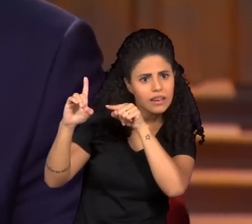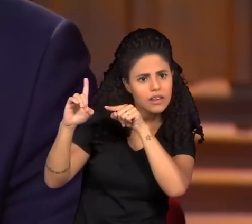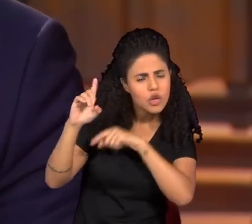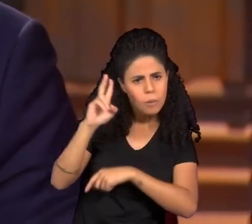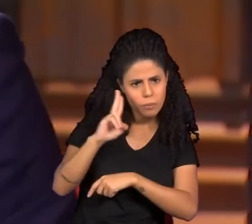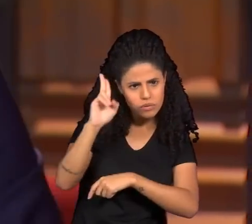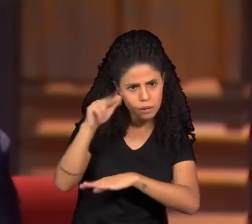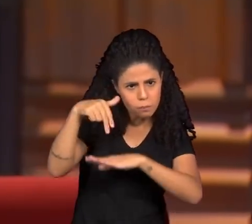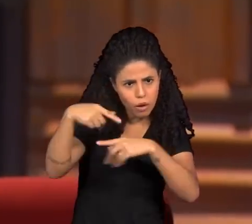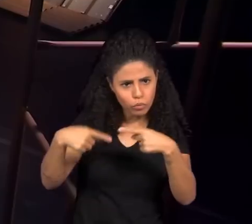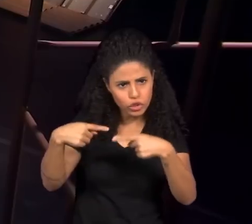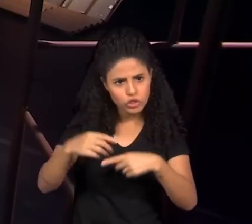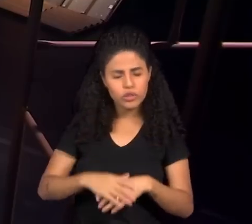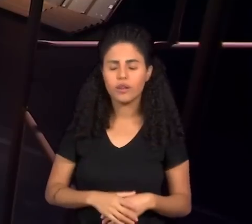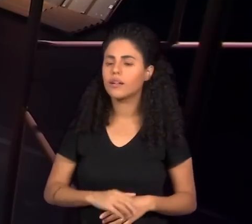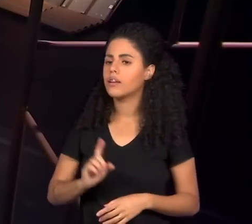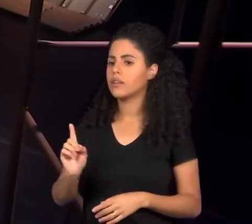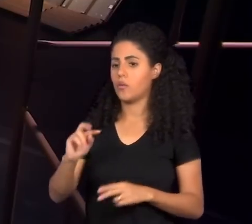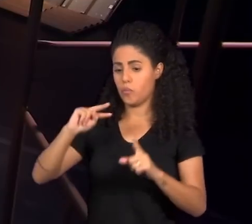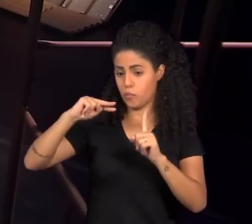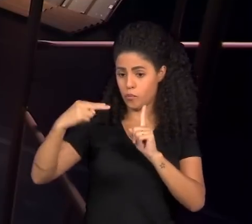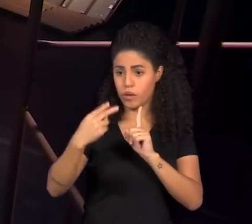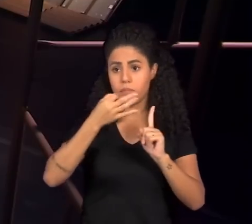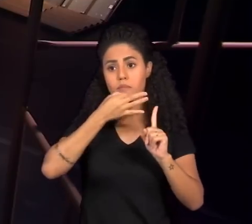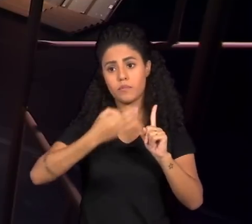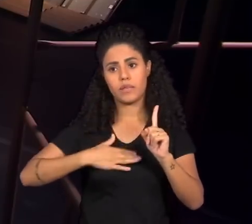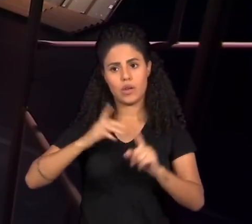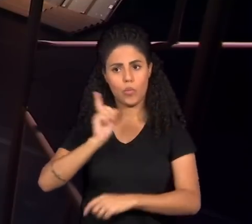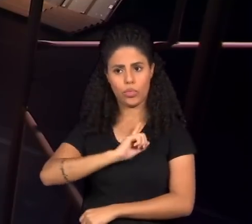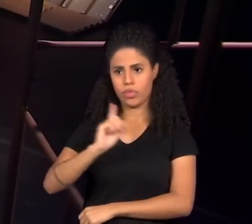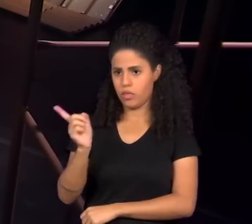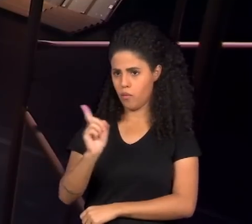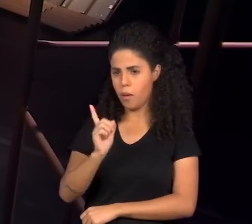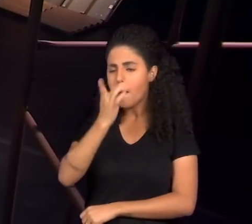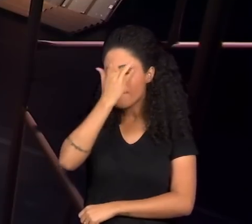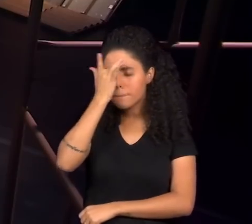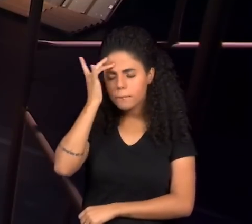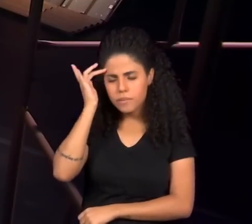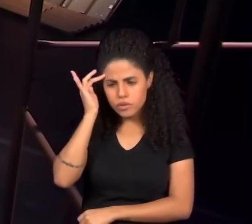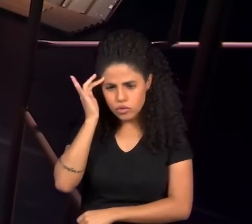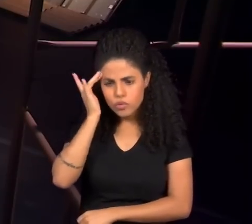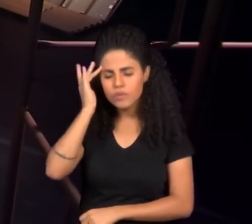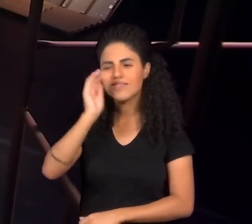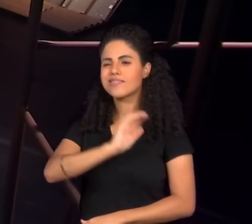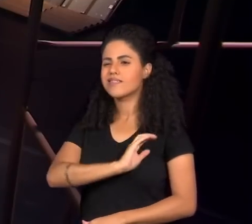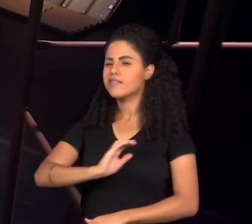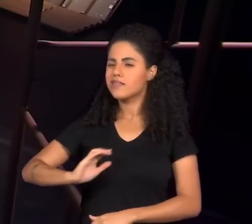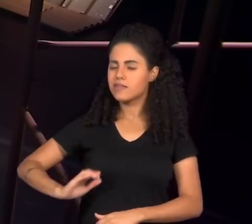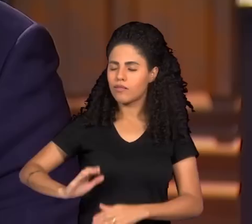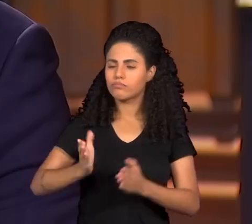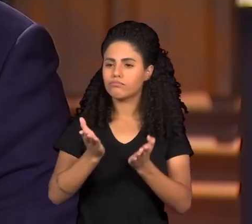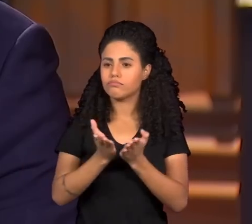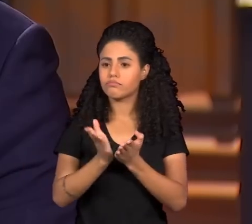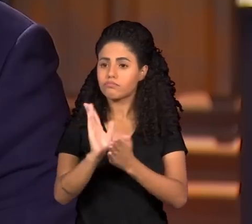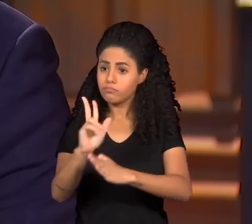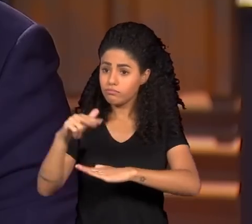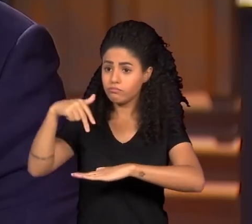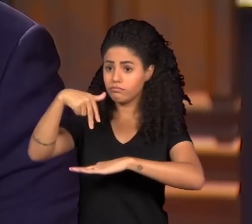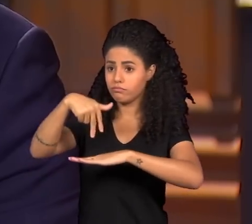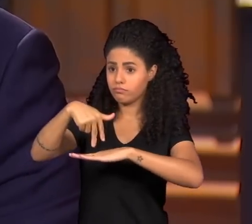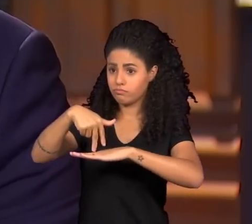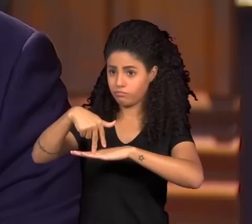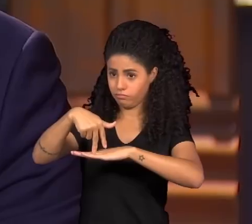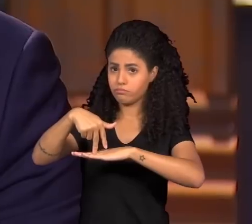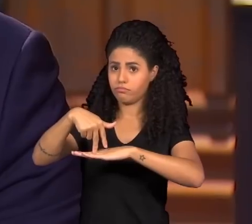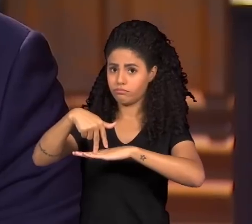Do teu ponto de vista, não. Há um estímulo de que fiéis cristãos se transformem em candidatos.